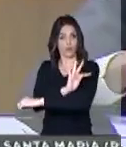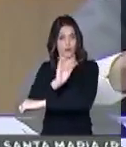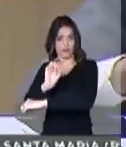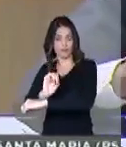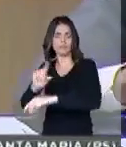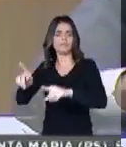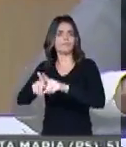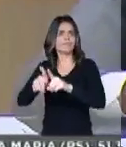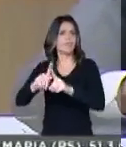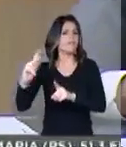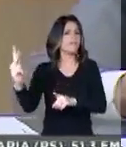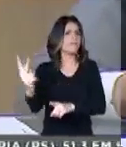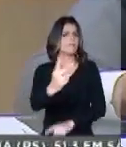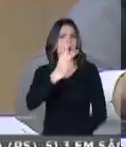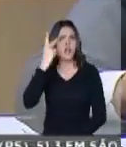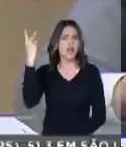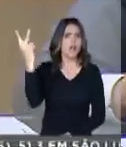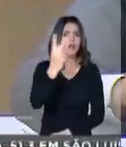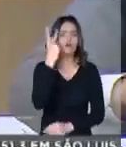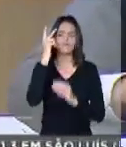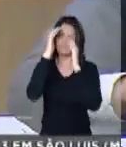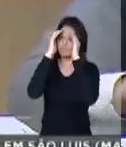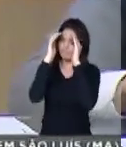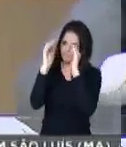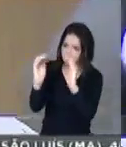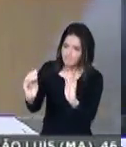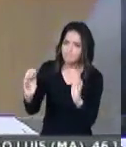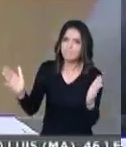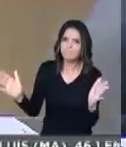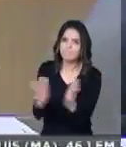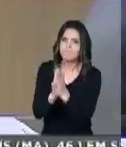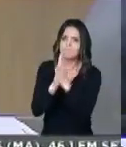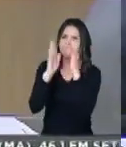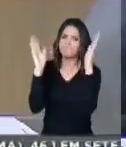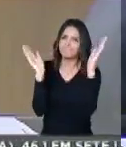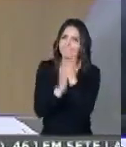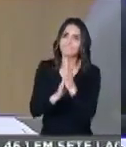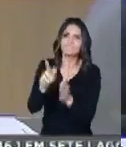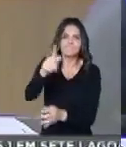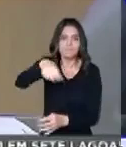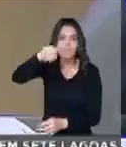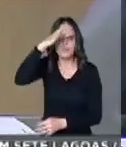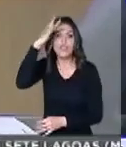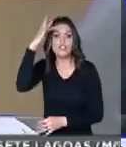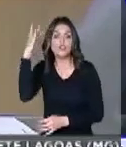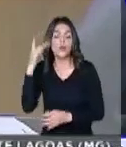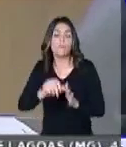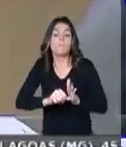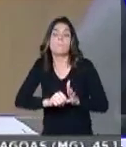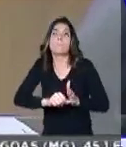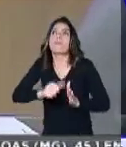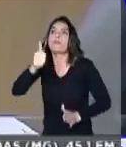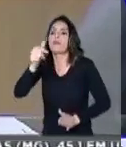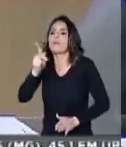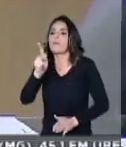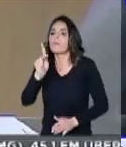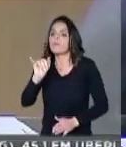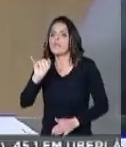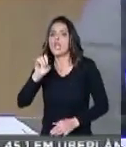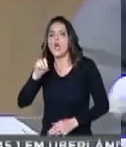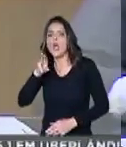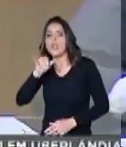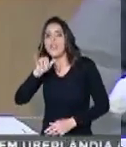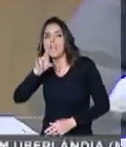principalmente valorizar os pioneiros que acreditaram na criação desse Estado e